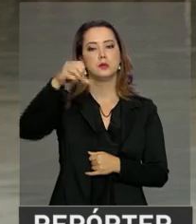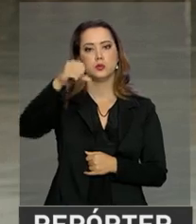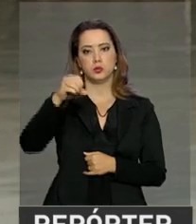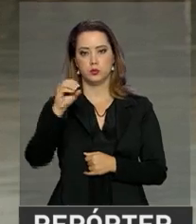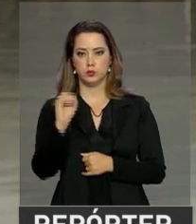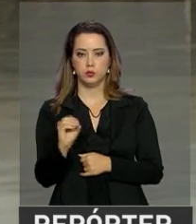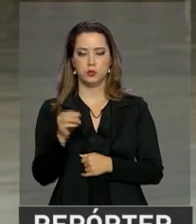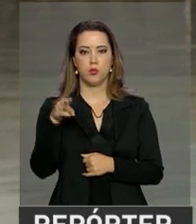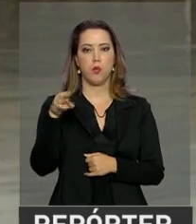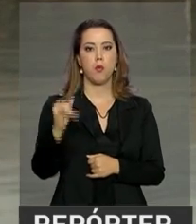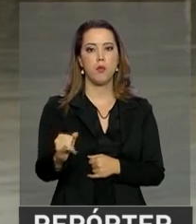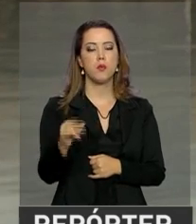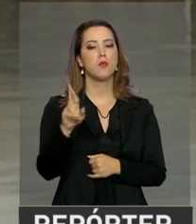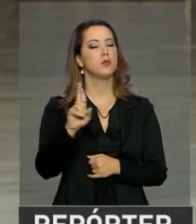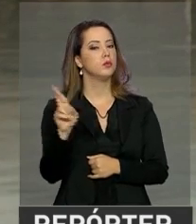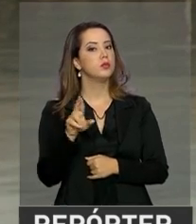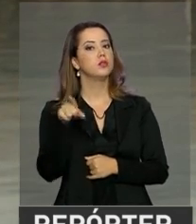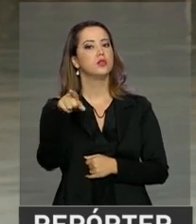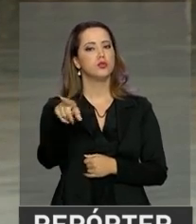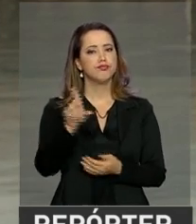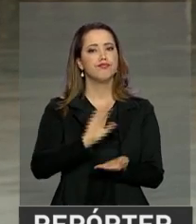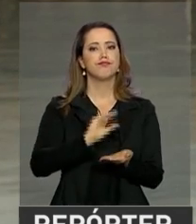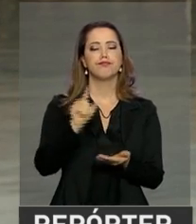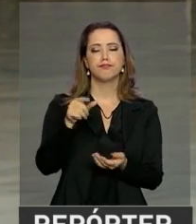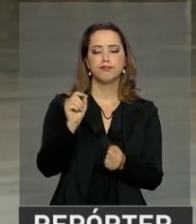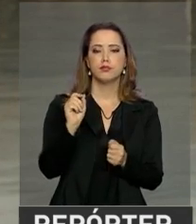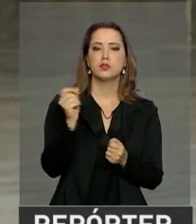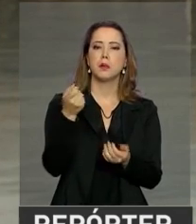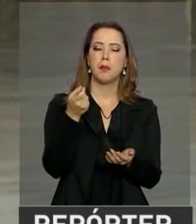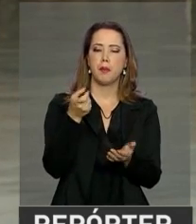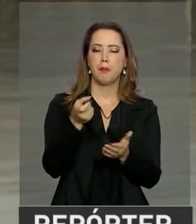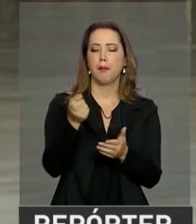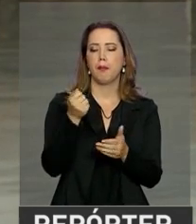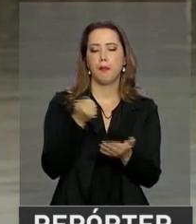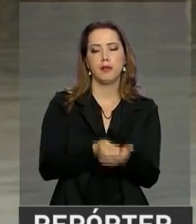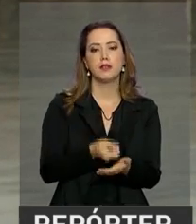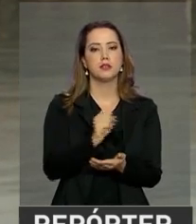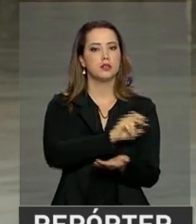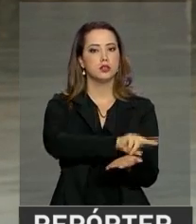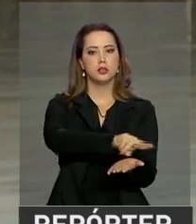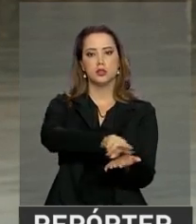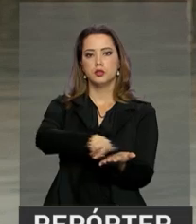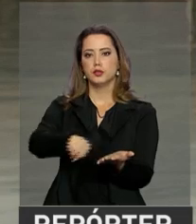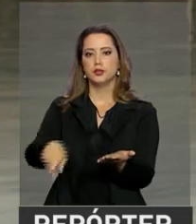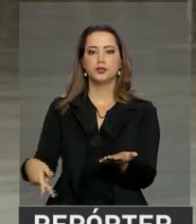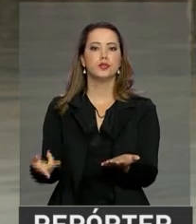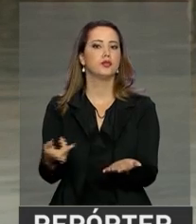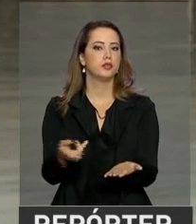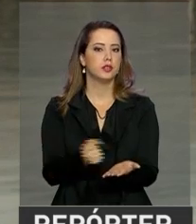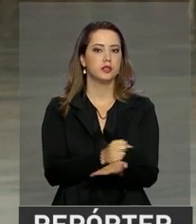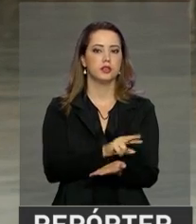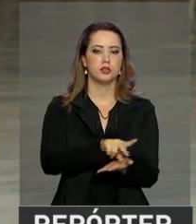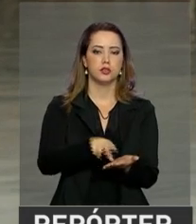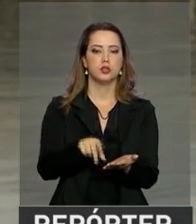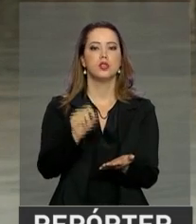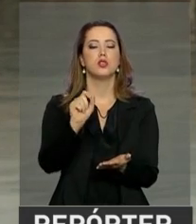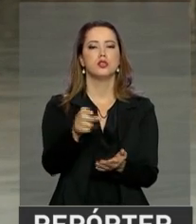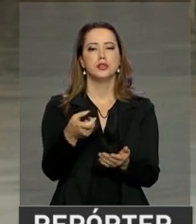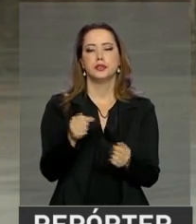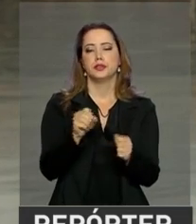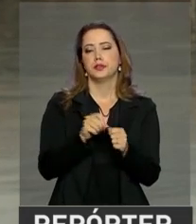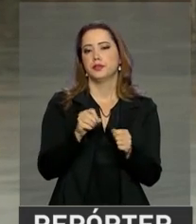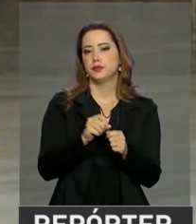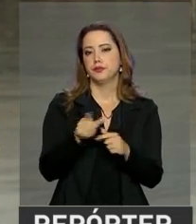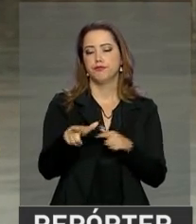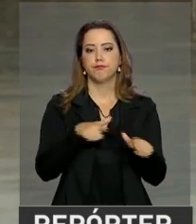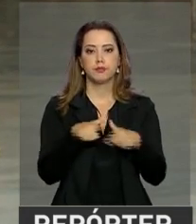reais vão ser usados tanto na no custeio na manutenção dessas instituições Como por exemplo o pagamento de material de consumo de